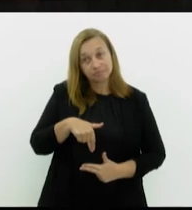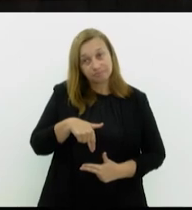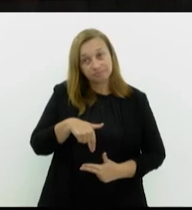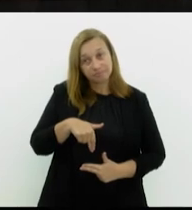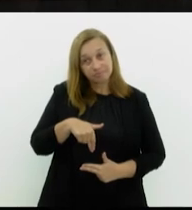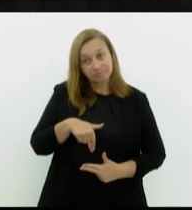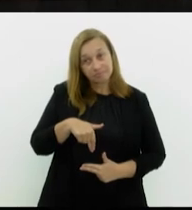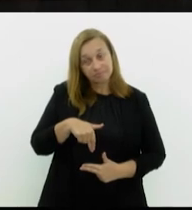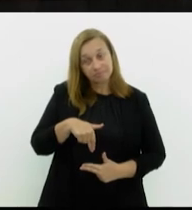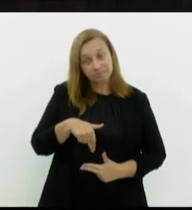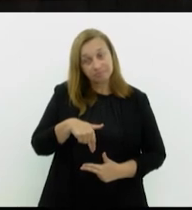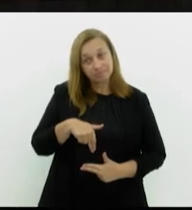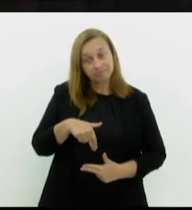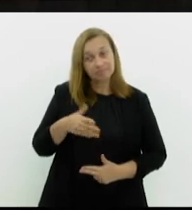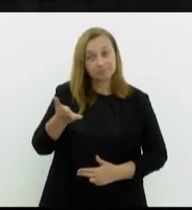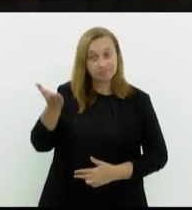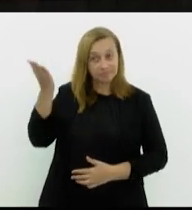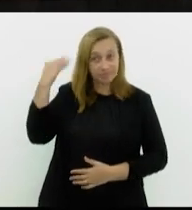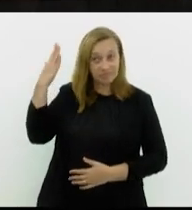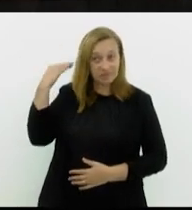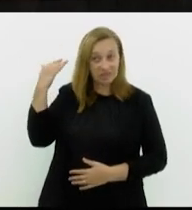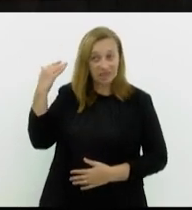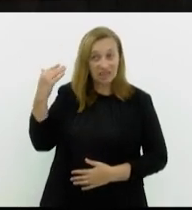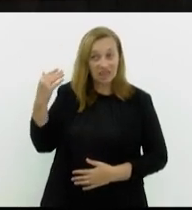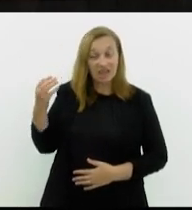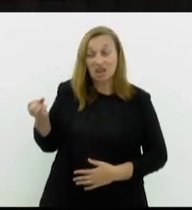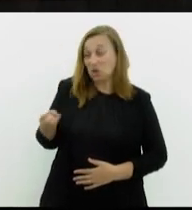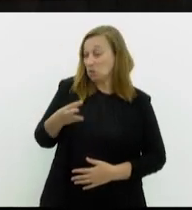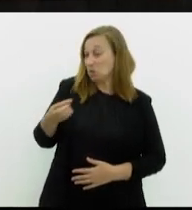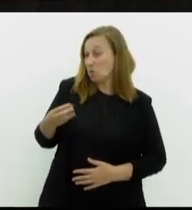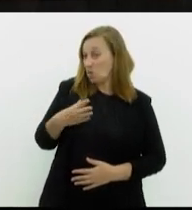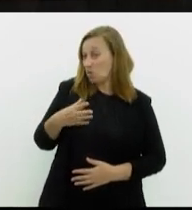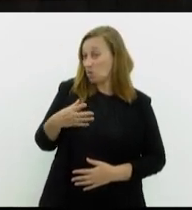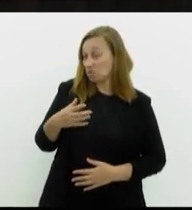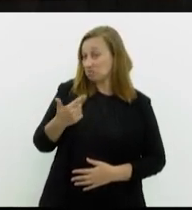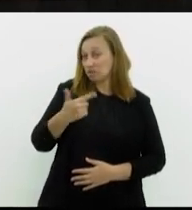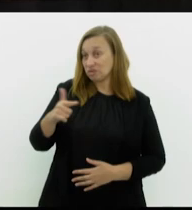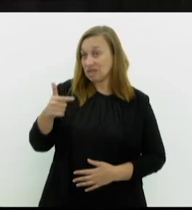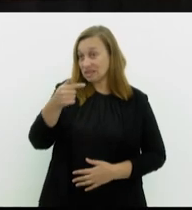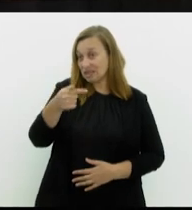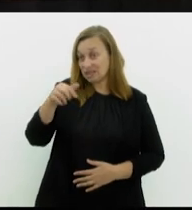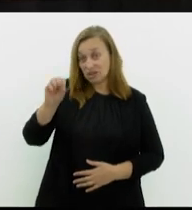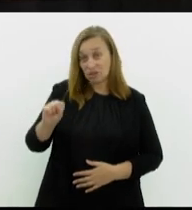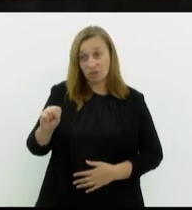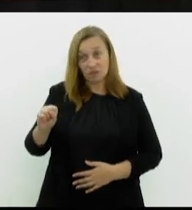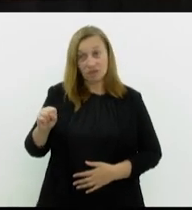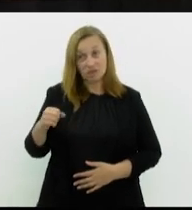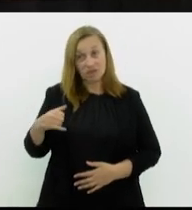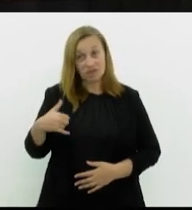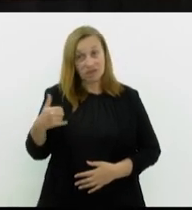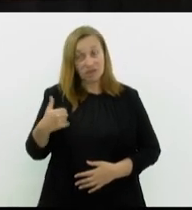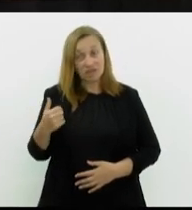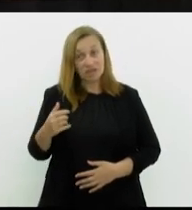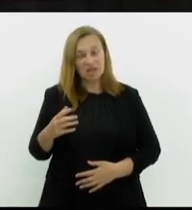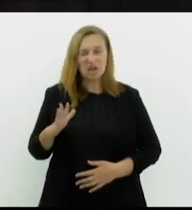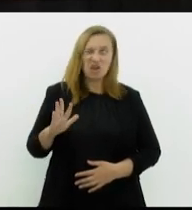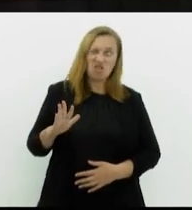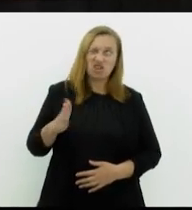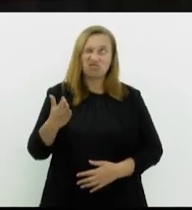naquela época eu tinha um pouco menos de idade, ainda não tinha 78 anos, já devia ter só uns